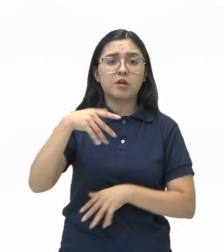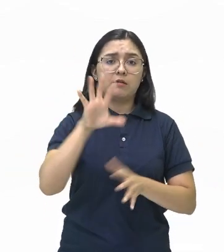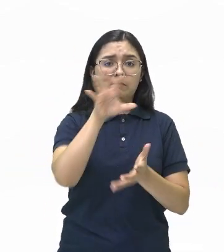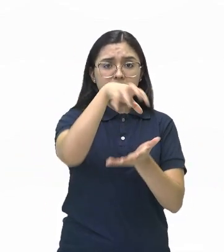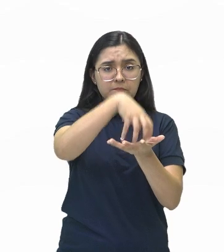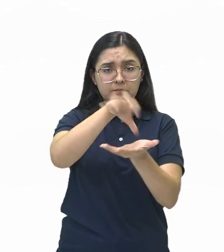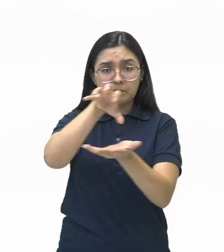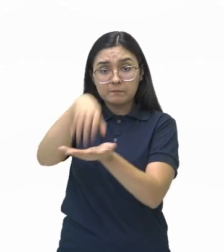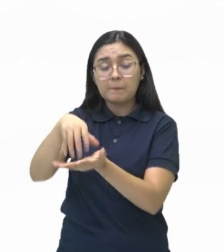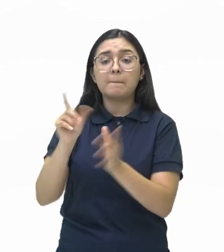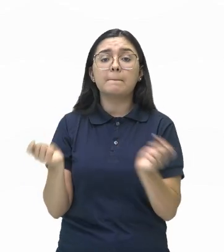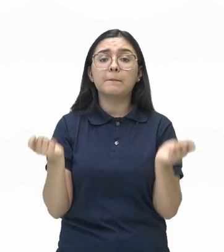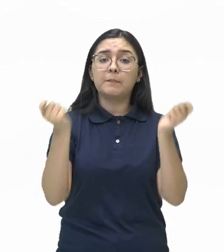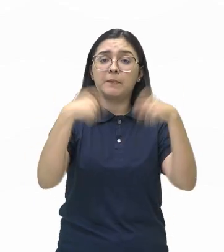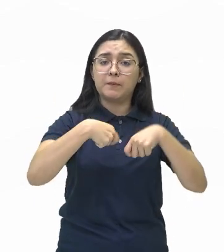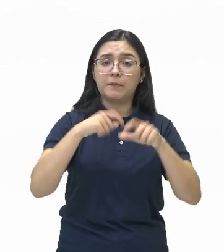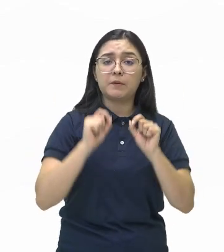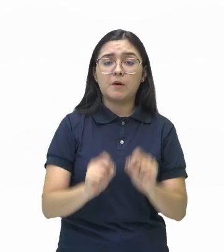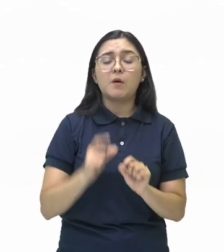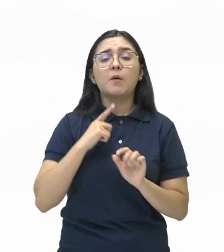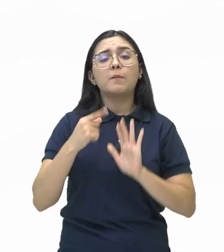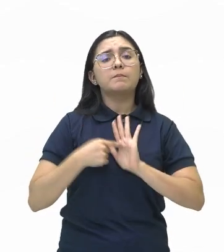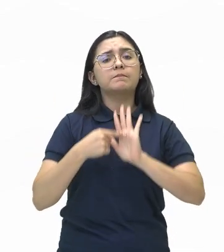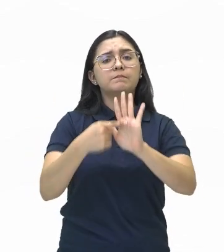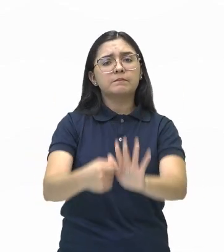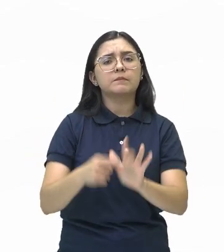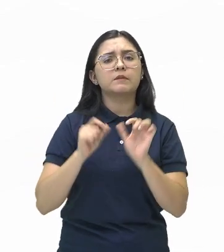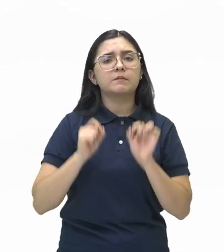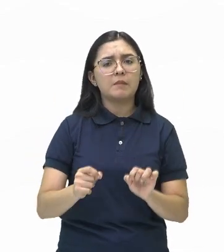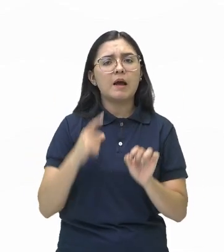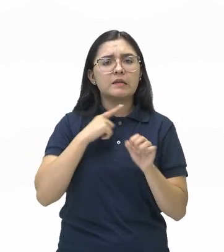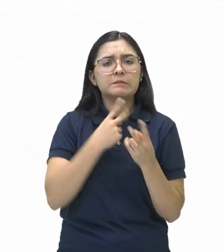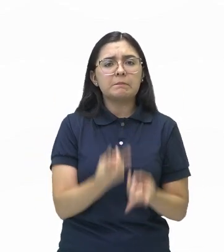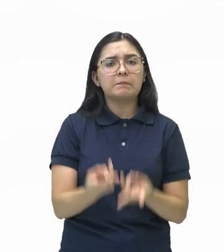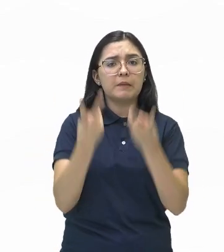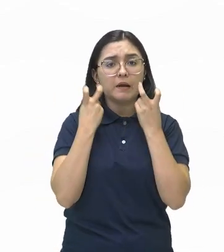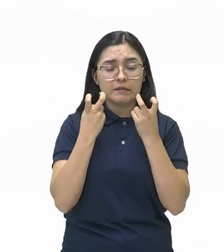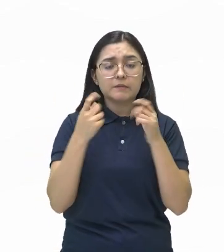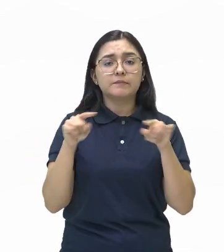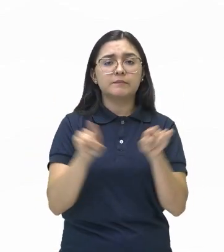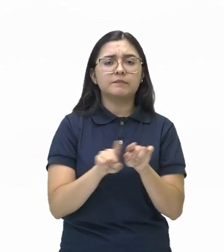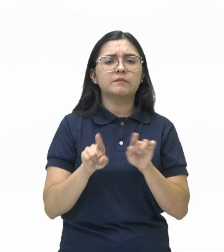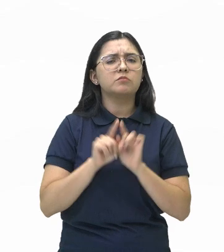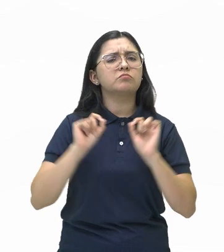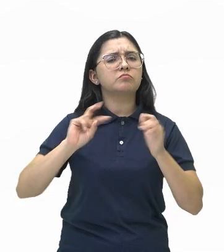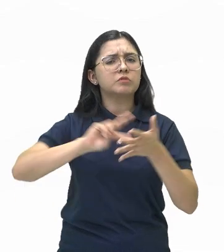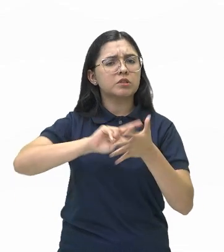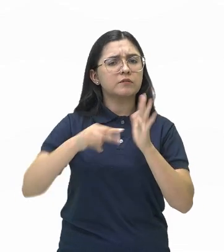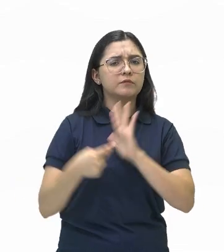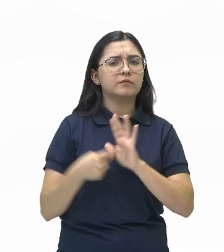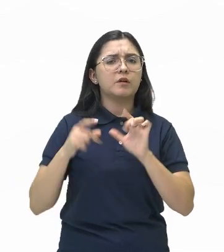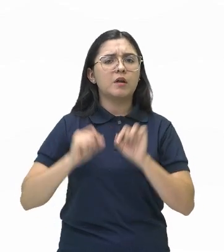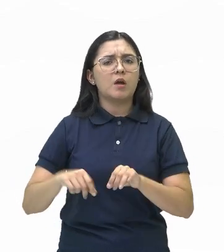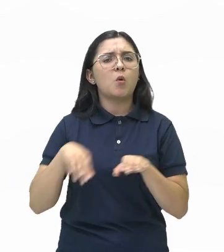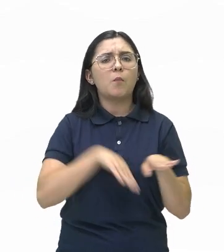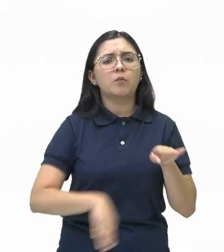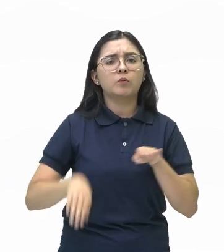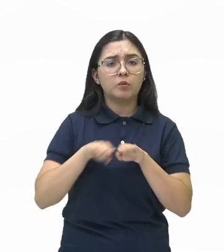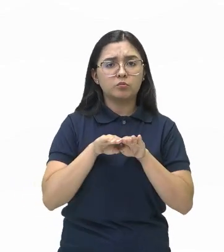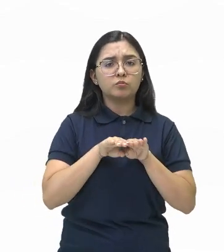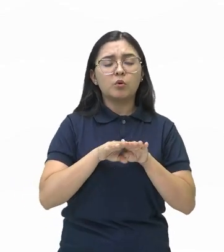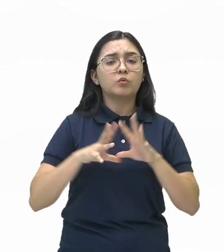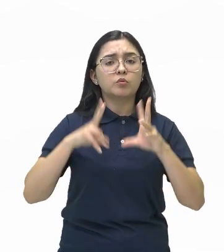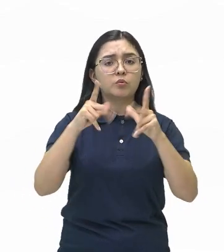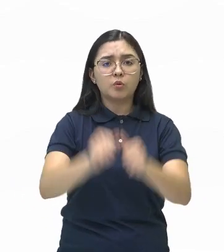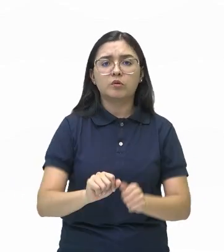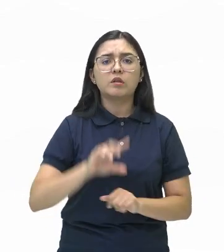setoriais, promovendo o quê? Uma abordagem mais holística. Quando a gente fala de abordagem holística, é uma abordagem como um todo. Não é